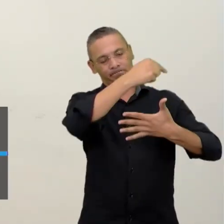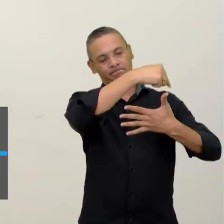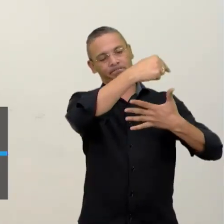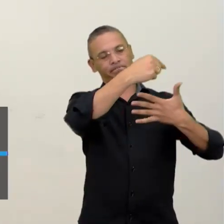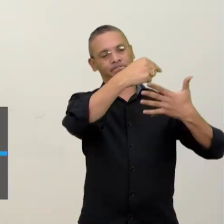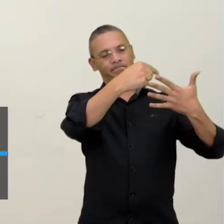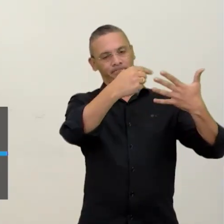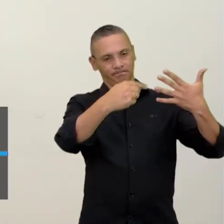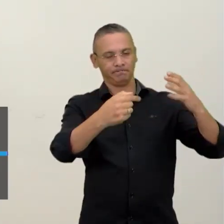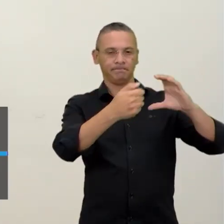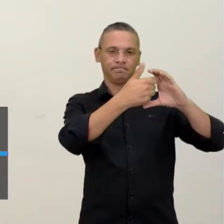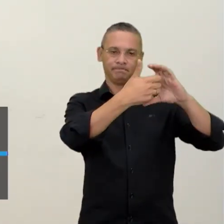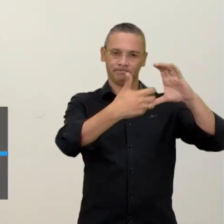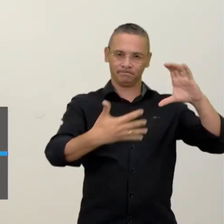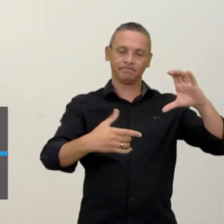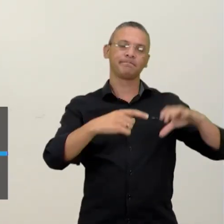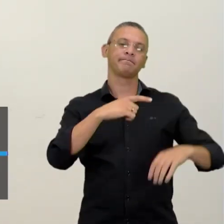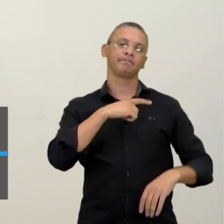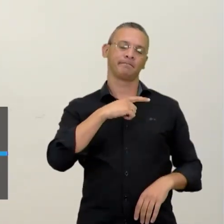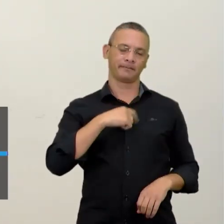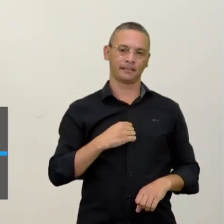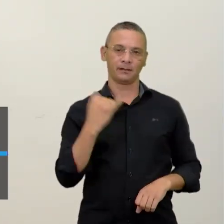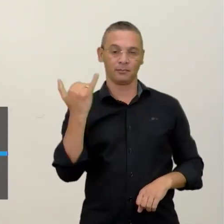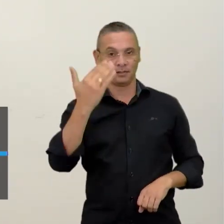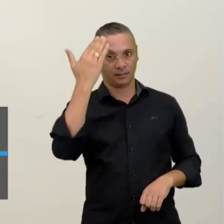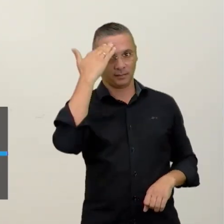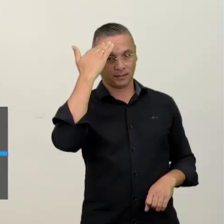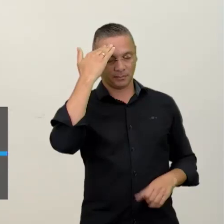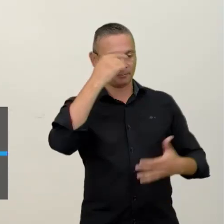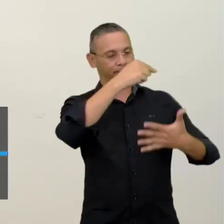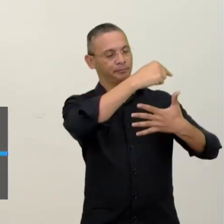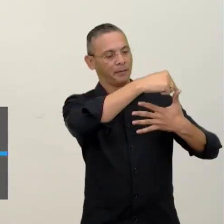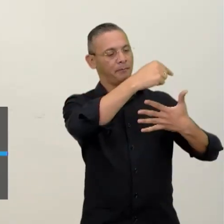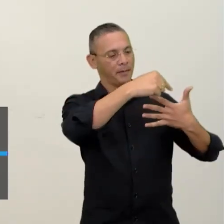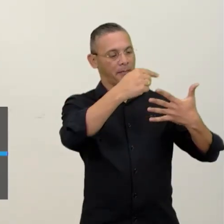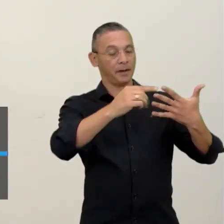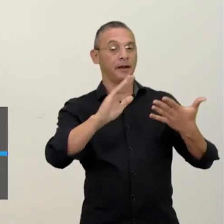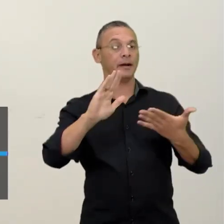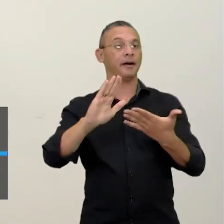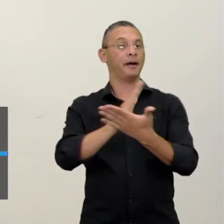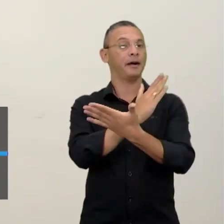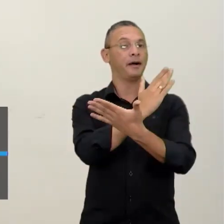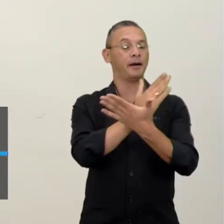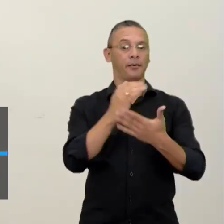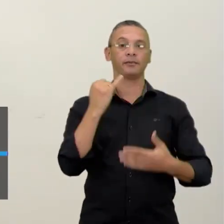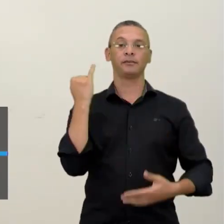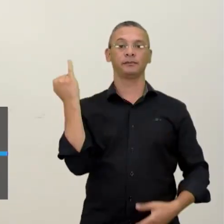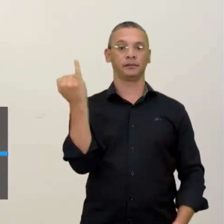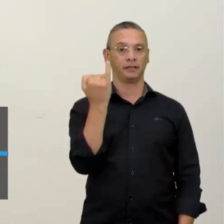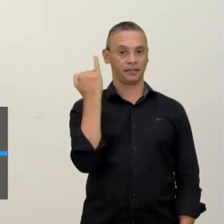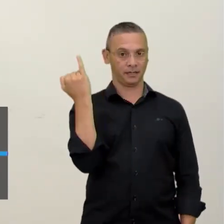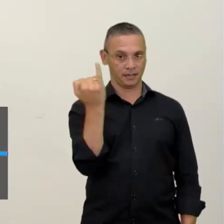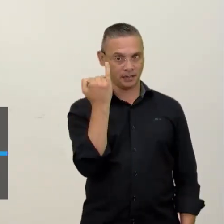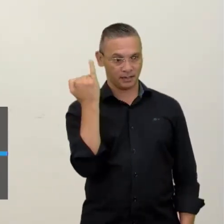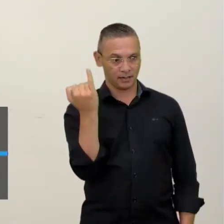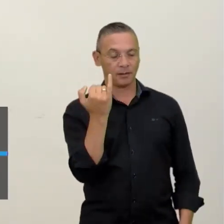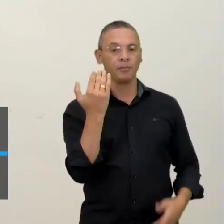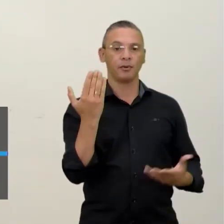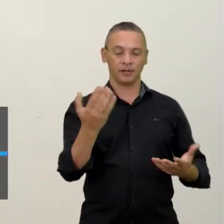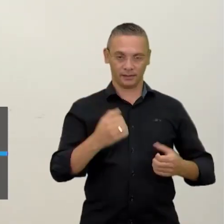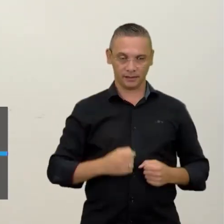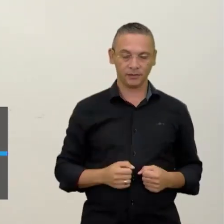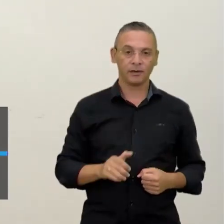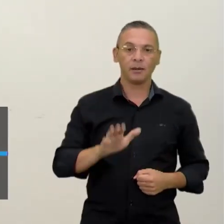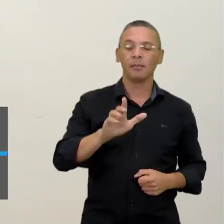tradicionais e é necessário que a gente saiba que algumas coisas são importantes de serem perpetuadas, de serem